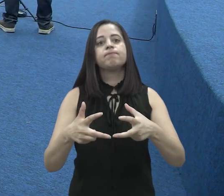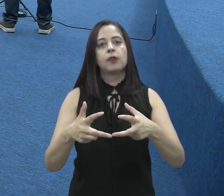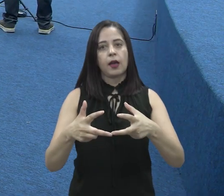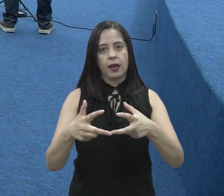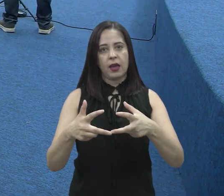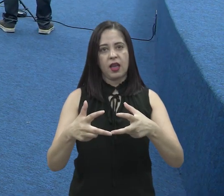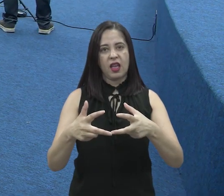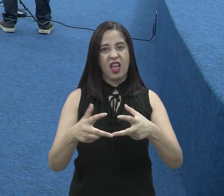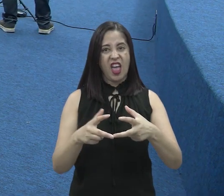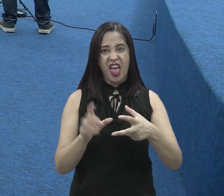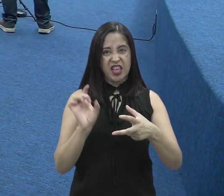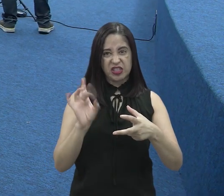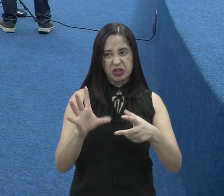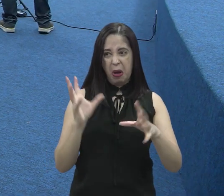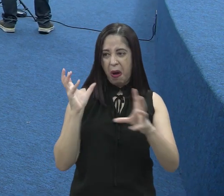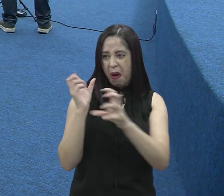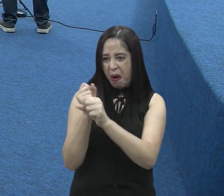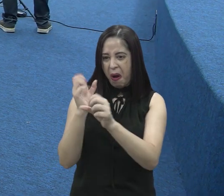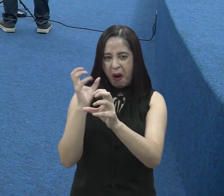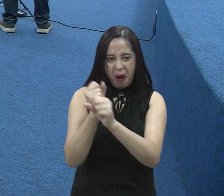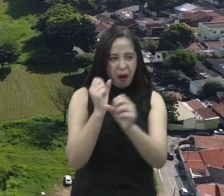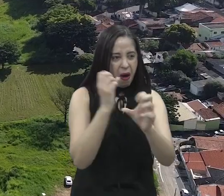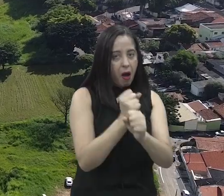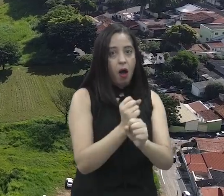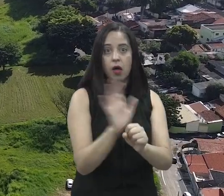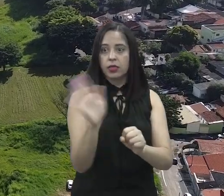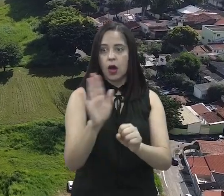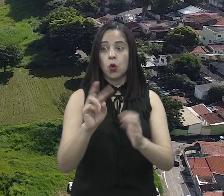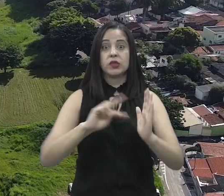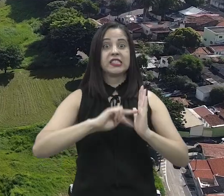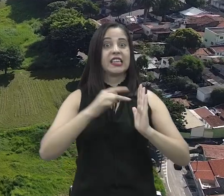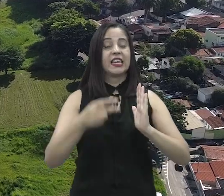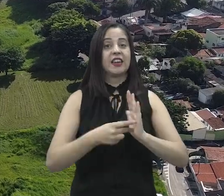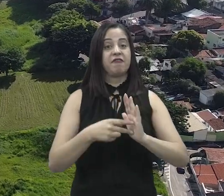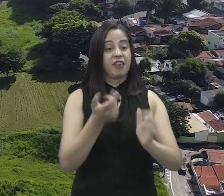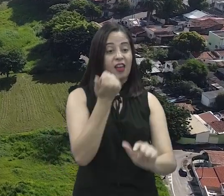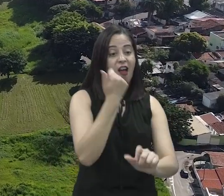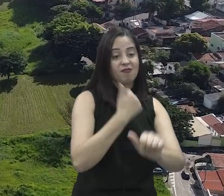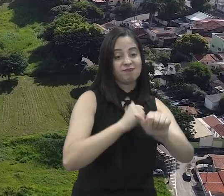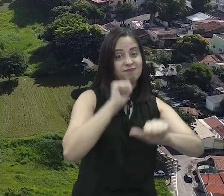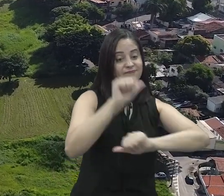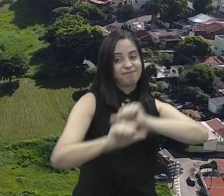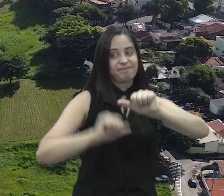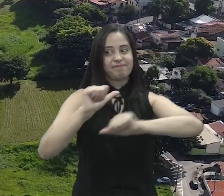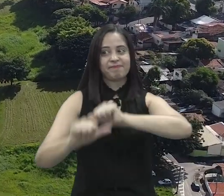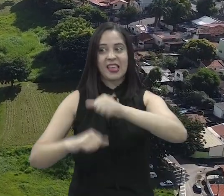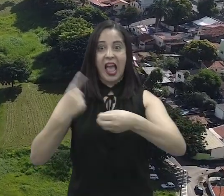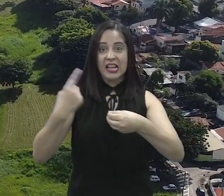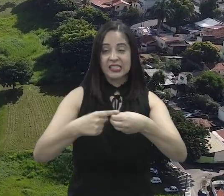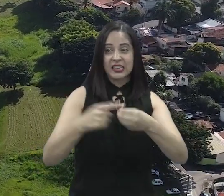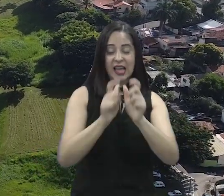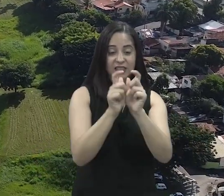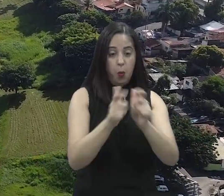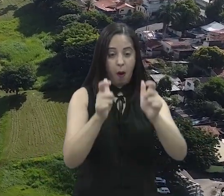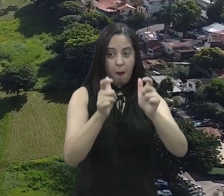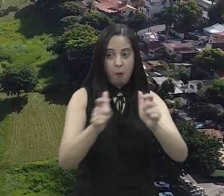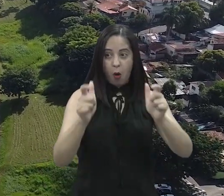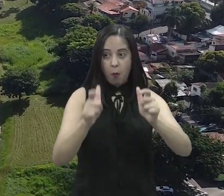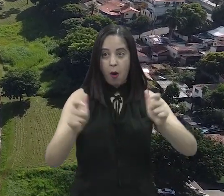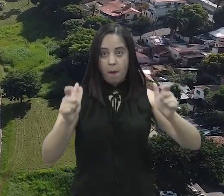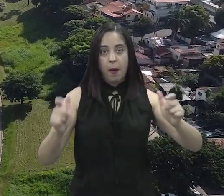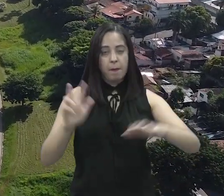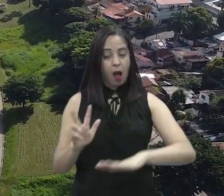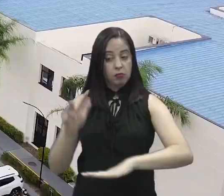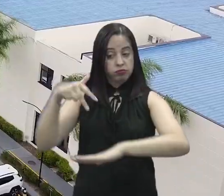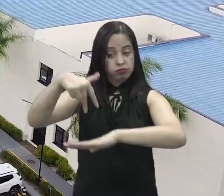atividade legislativa vai muito além dos números. Representa a transformação constante de uma cidade que cresce através